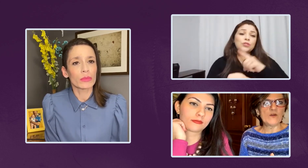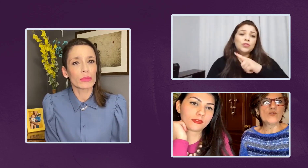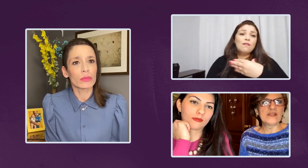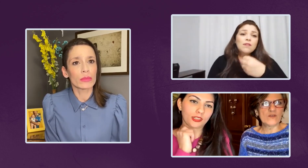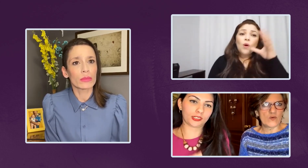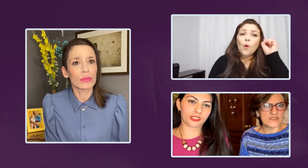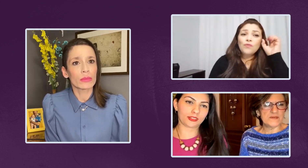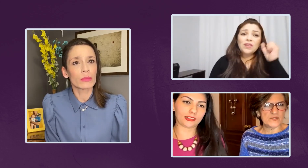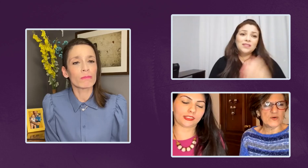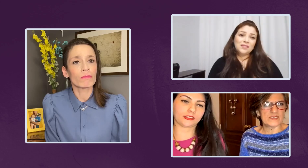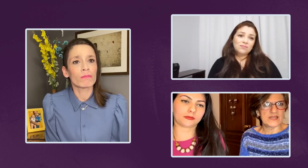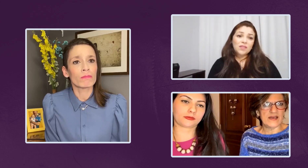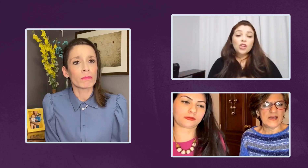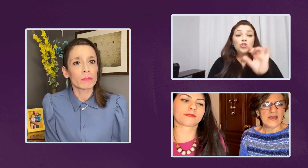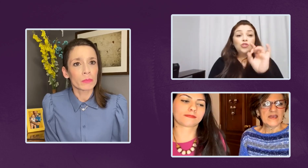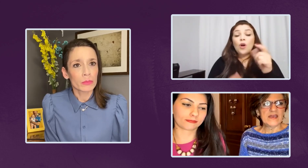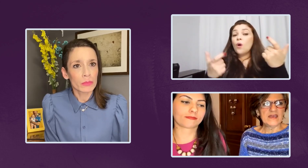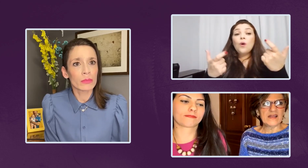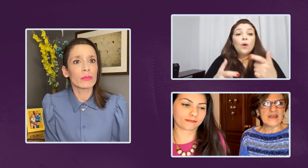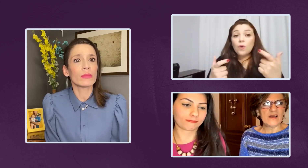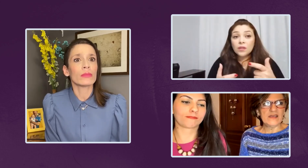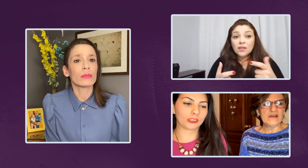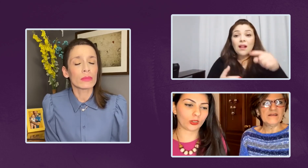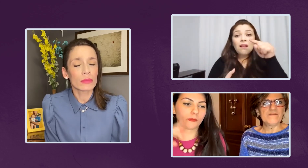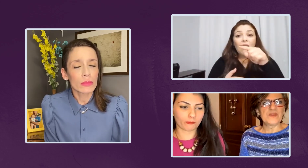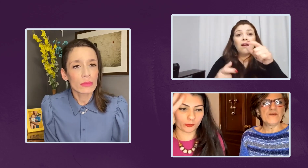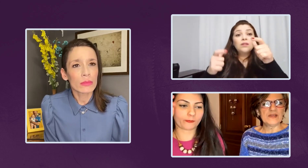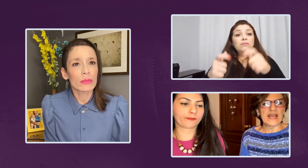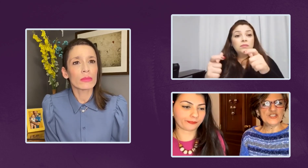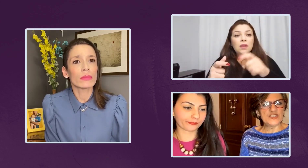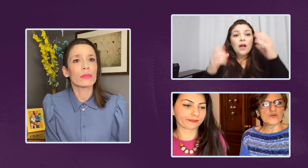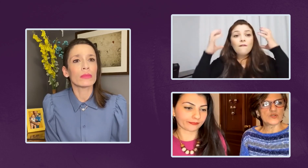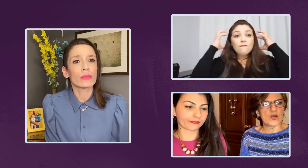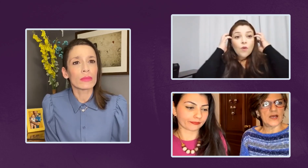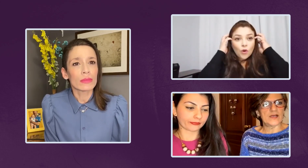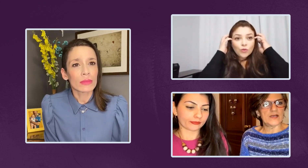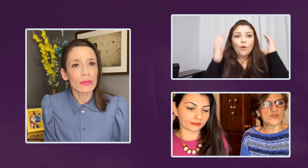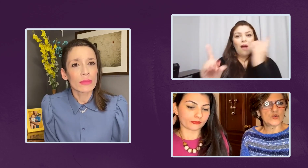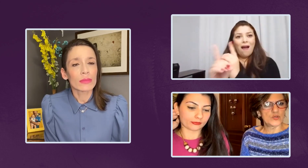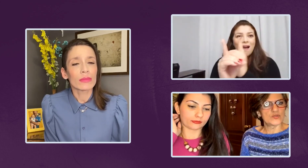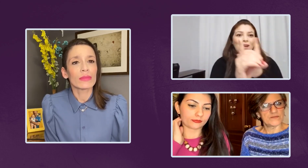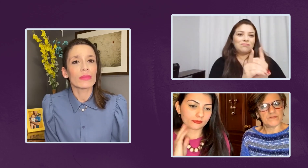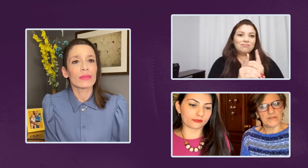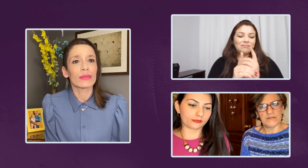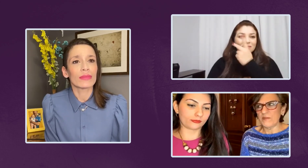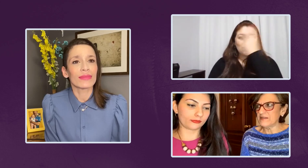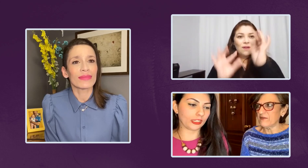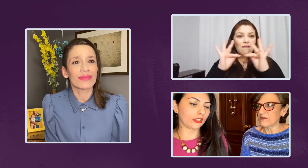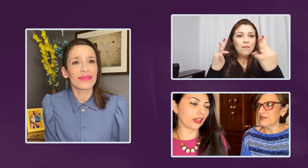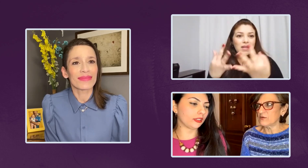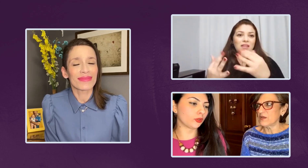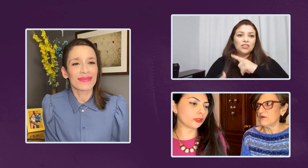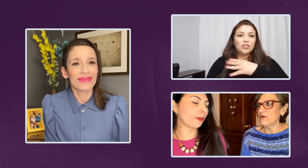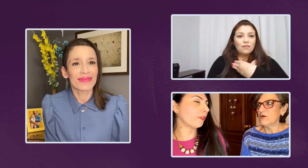acabava encontrando algumas pessoas, né? E daí tinha os surdos, como é que tu